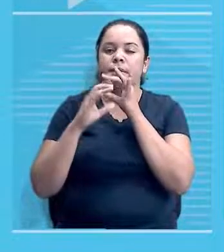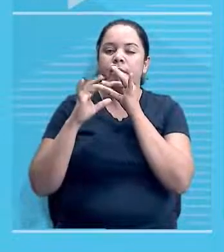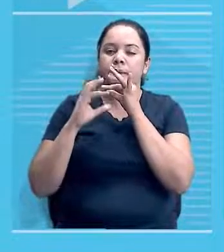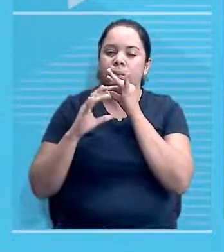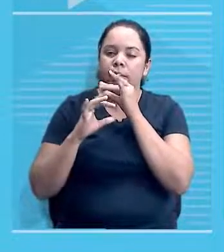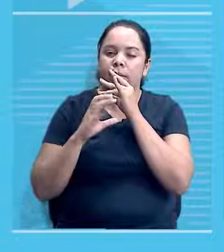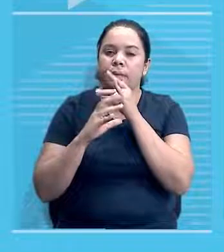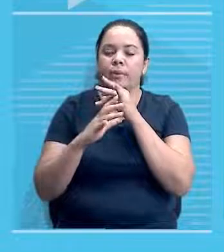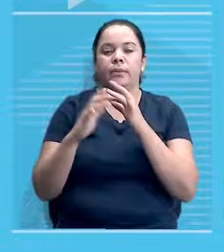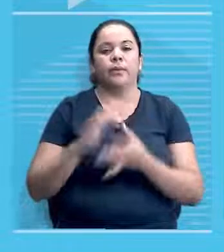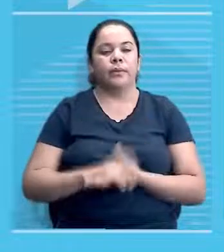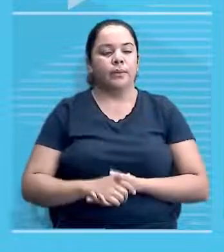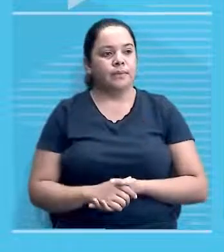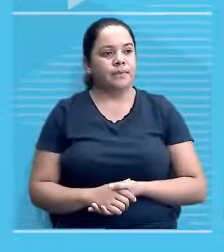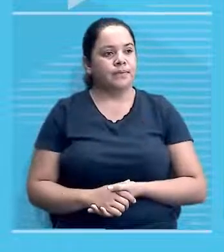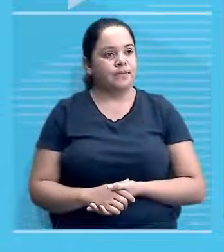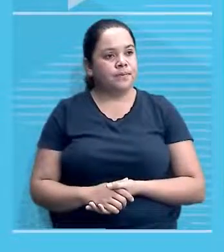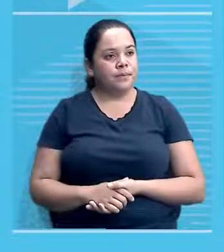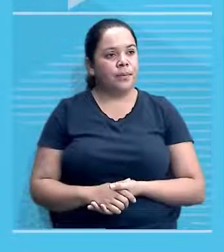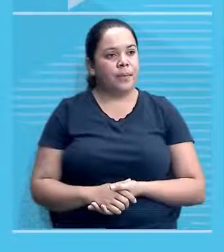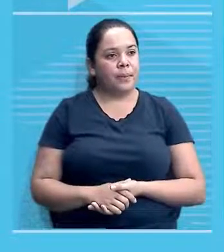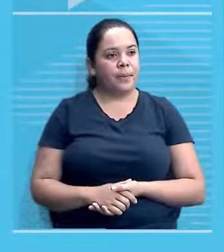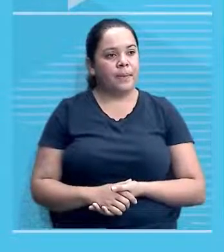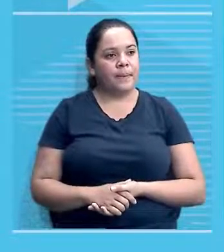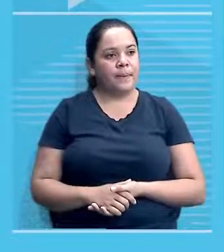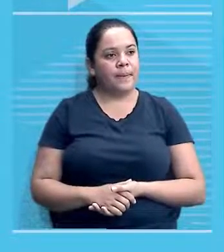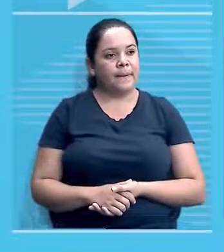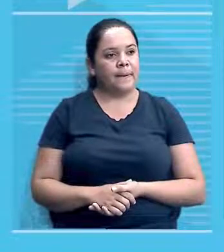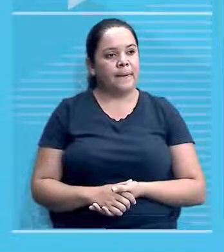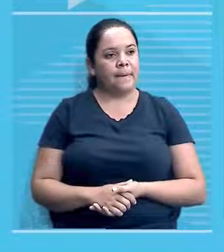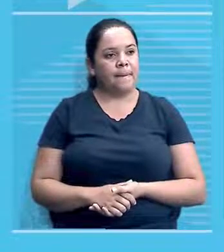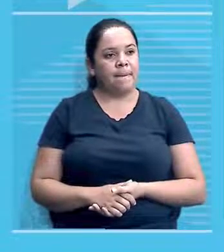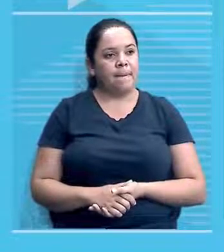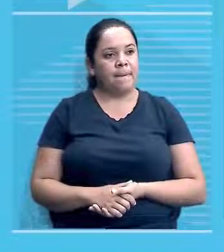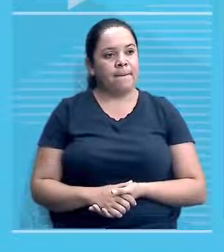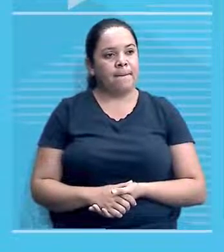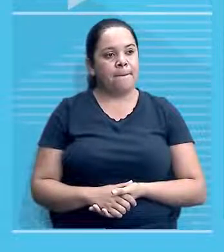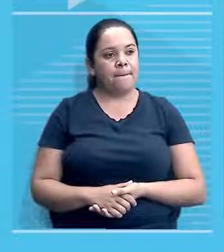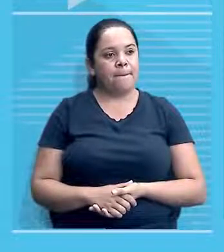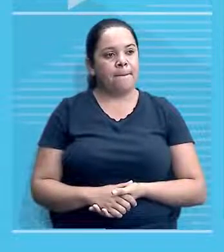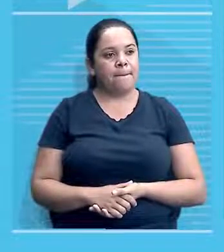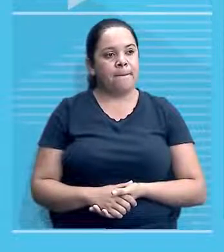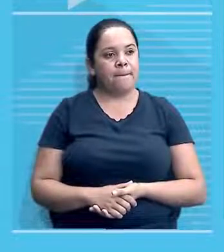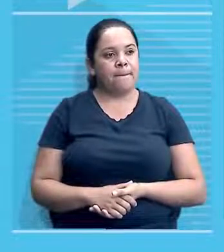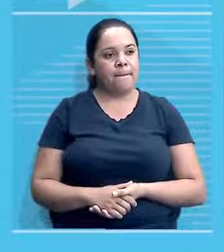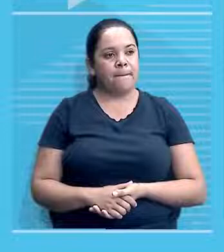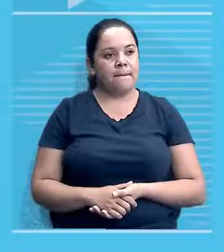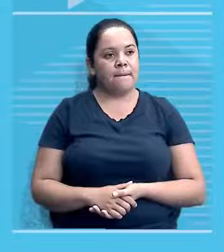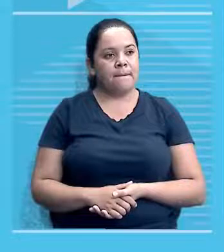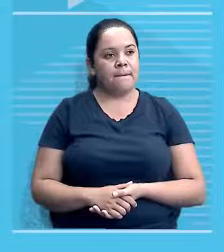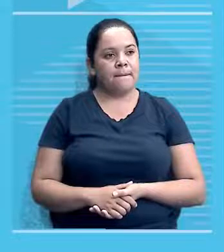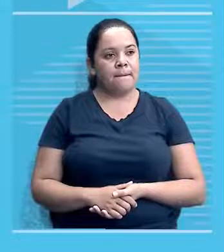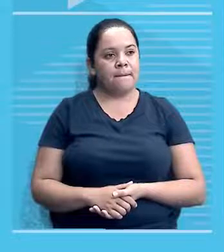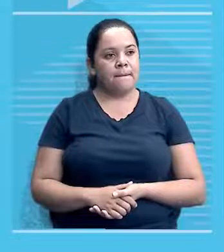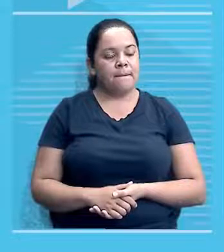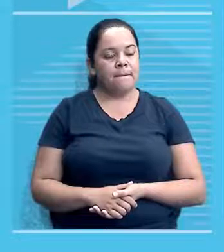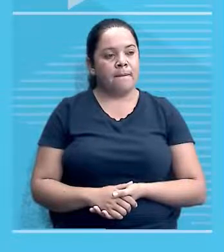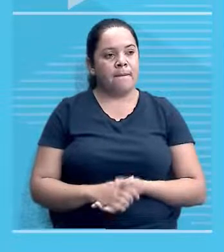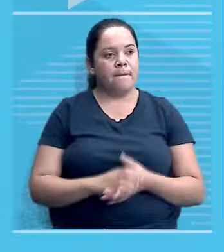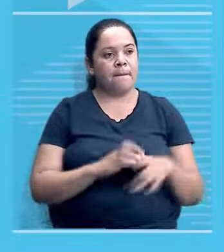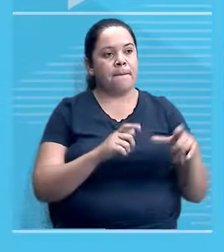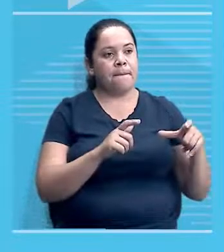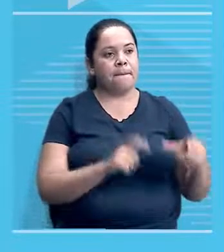um lugar idílico Opa tá aí mudar a cor lugar e